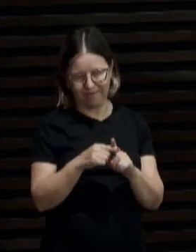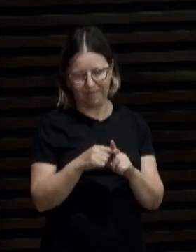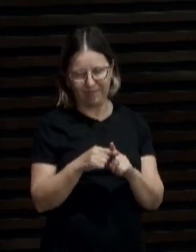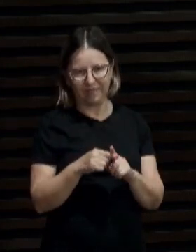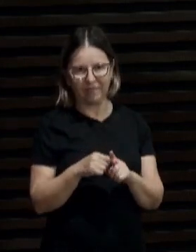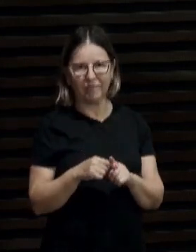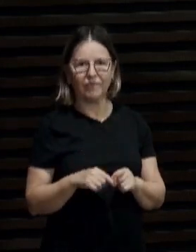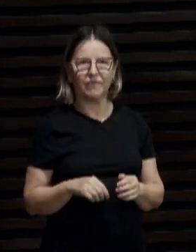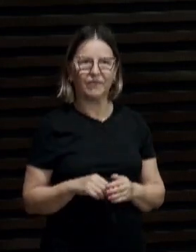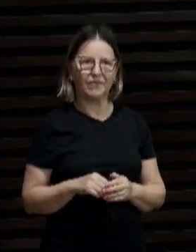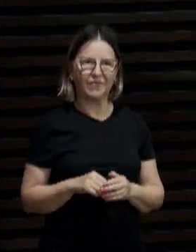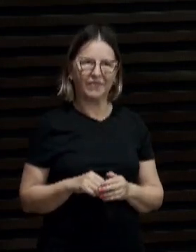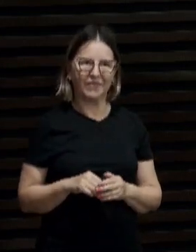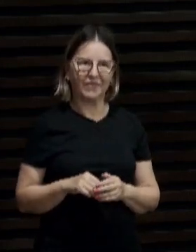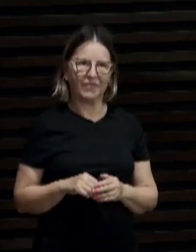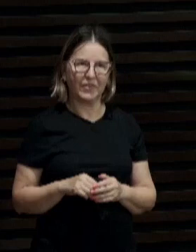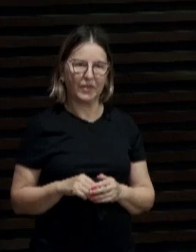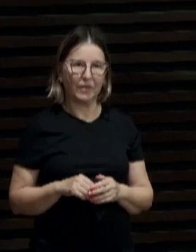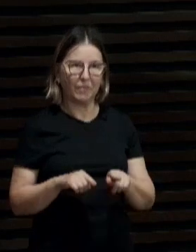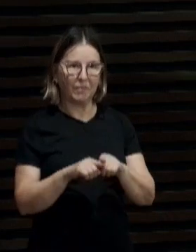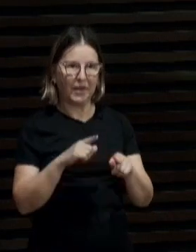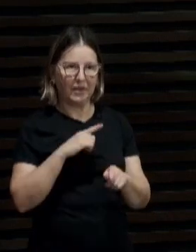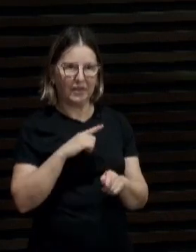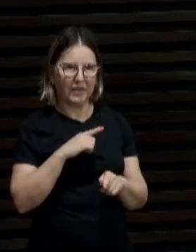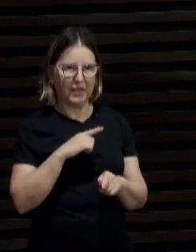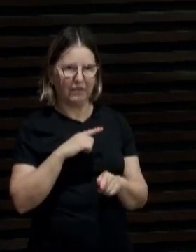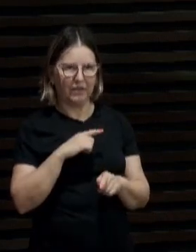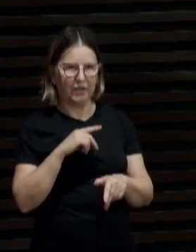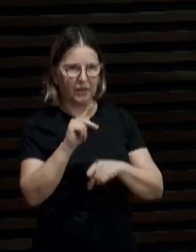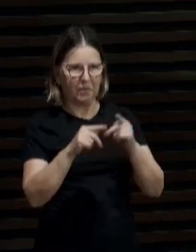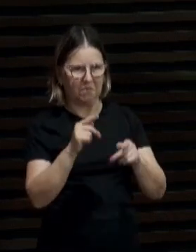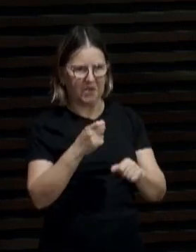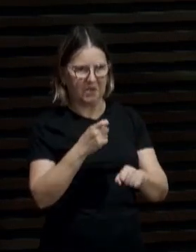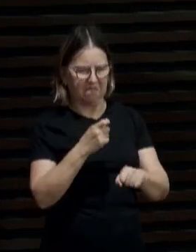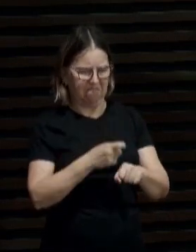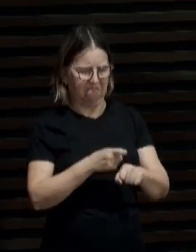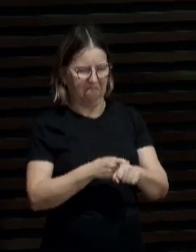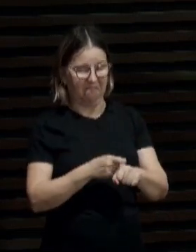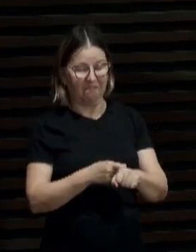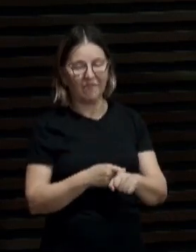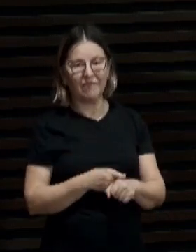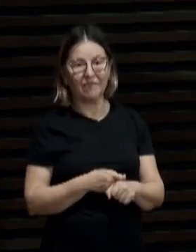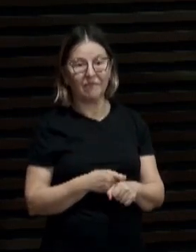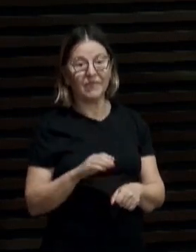Houve então uma resistência por parte de alguns desses judeus, e Paulo